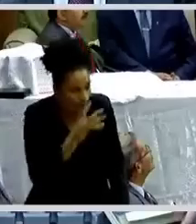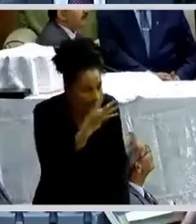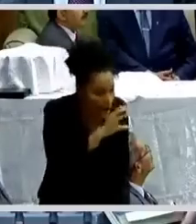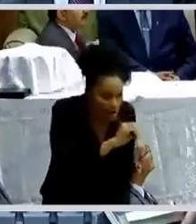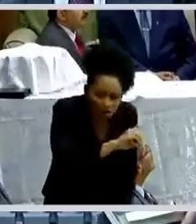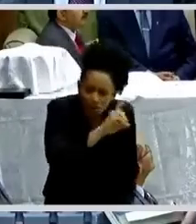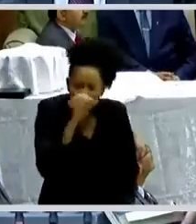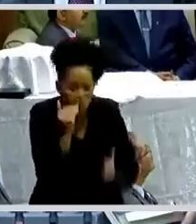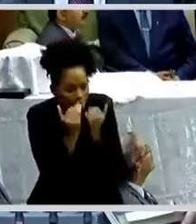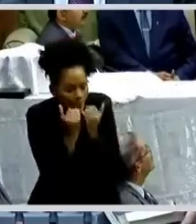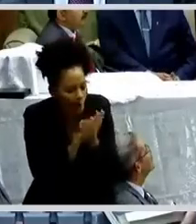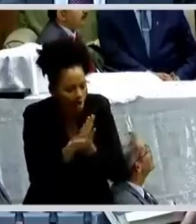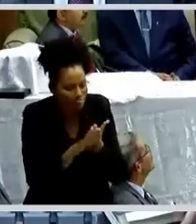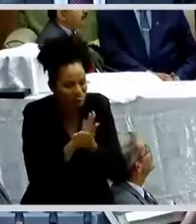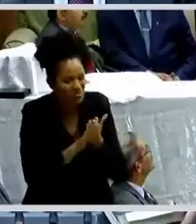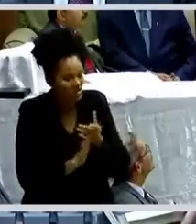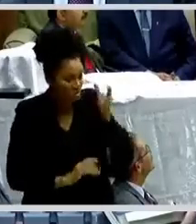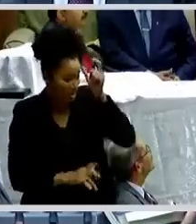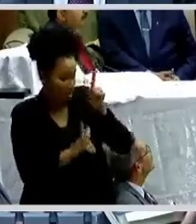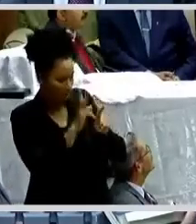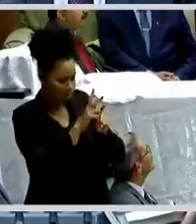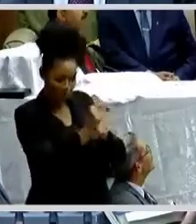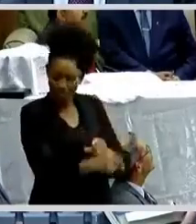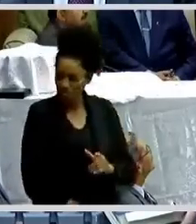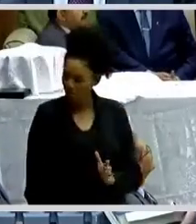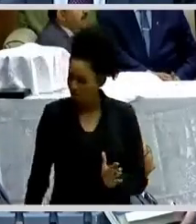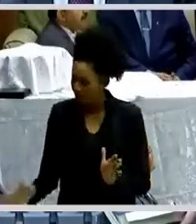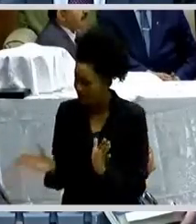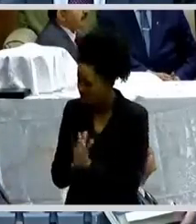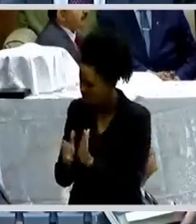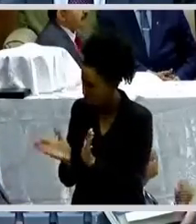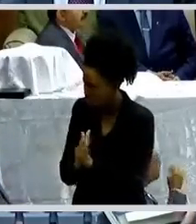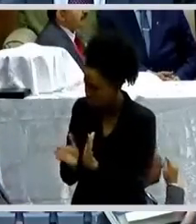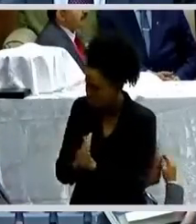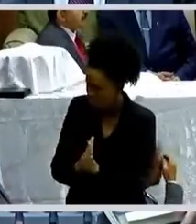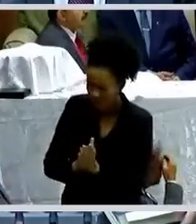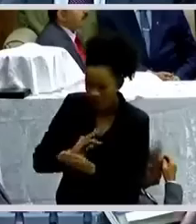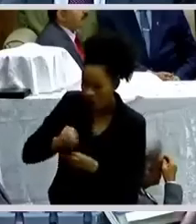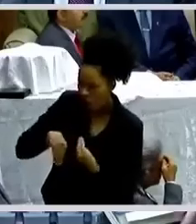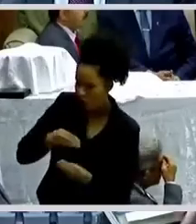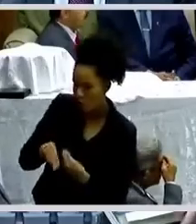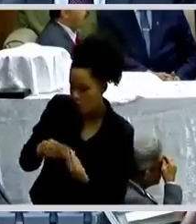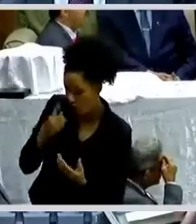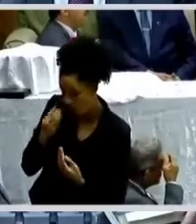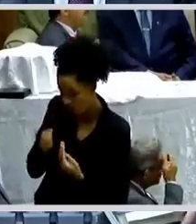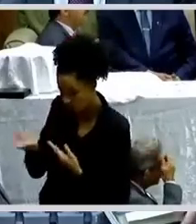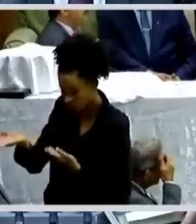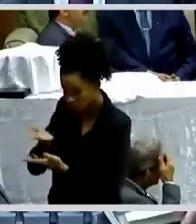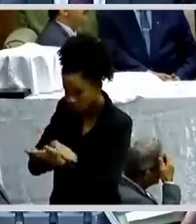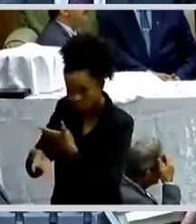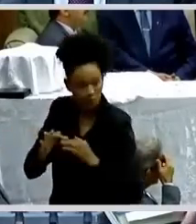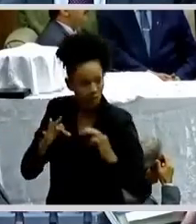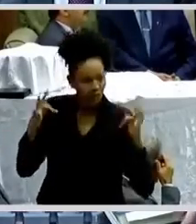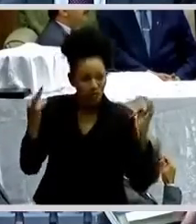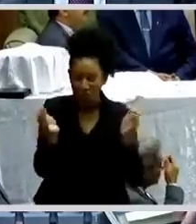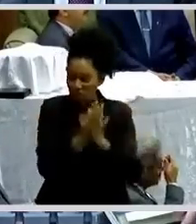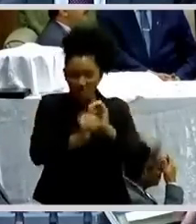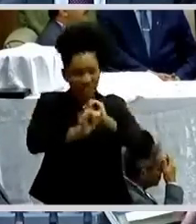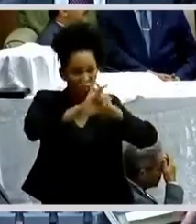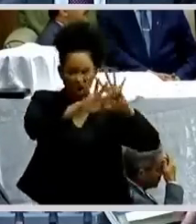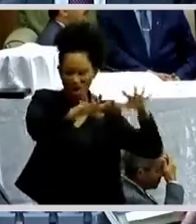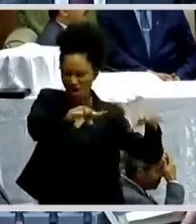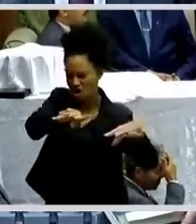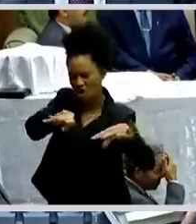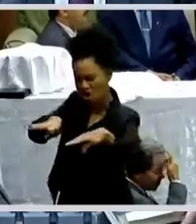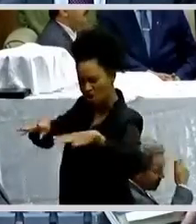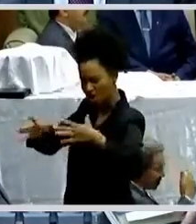Venceu Satanás, Satanás oferece a propina que poucos não aceitava. Eu te dou toda a glória do mundo, porque